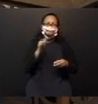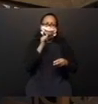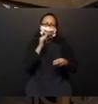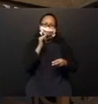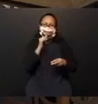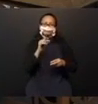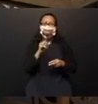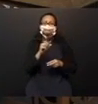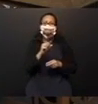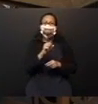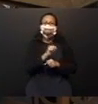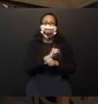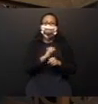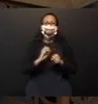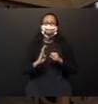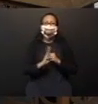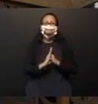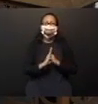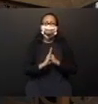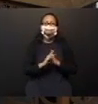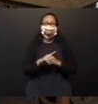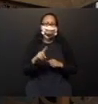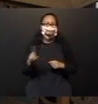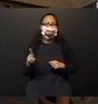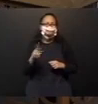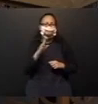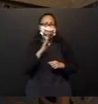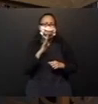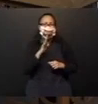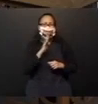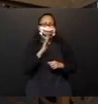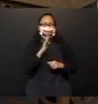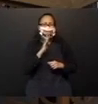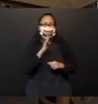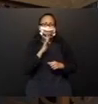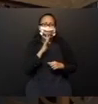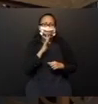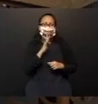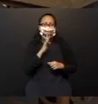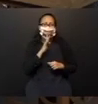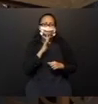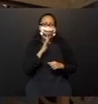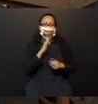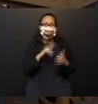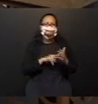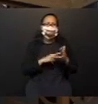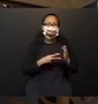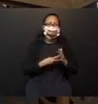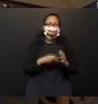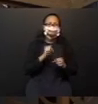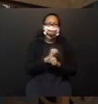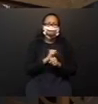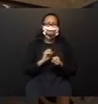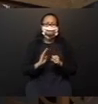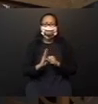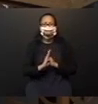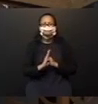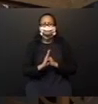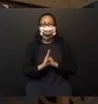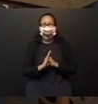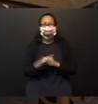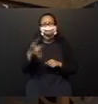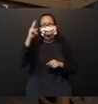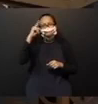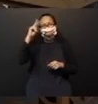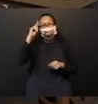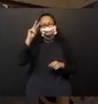substantivos. Eu sei que vocês já conhecem um pouco dessa definição de substantivo, então é só mesmo para estar